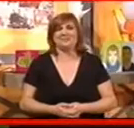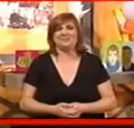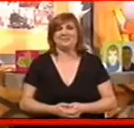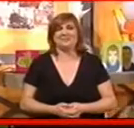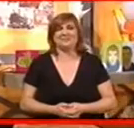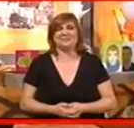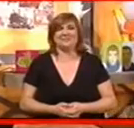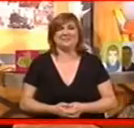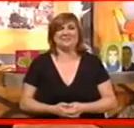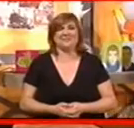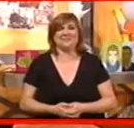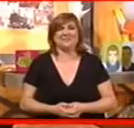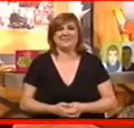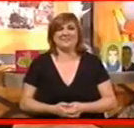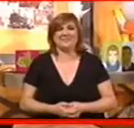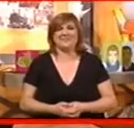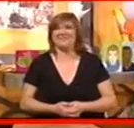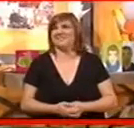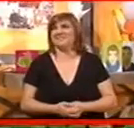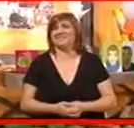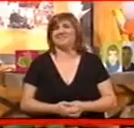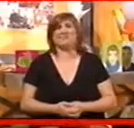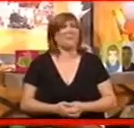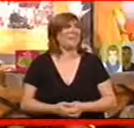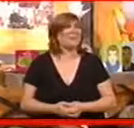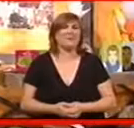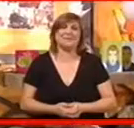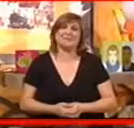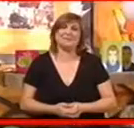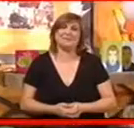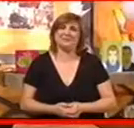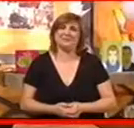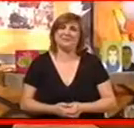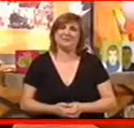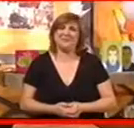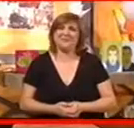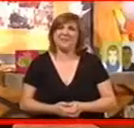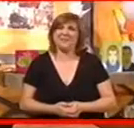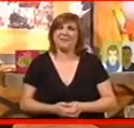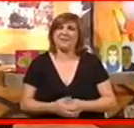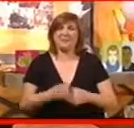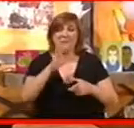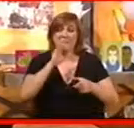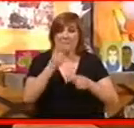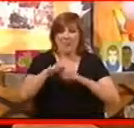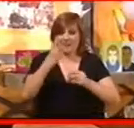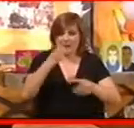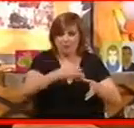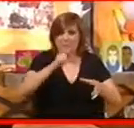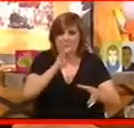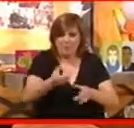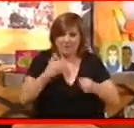produzir algum efeito. Vão se aguentar só assim, em 30 segundos, ainda tem mais algum tempo. Já não conseguem agarrar mais. Se eu puser aqui mais alguma.